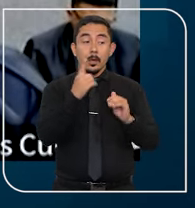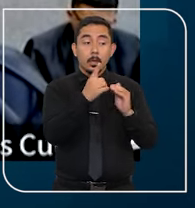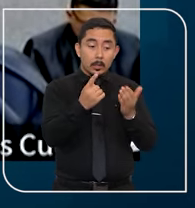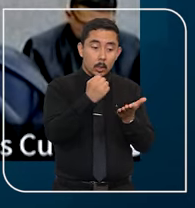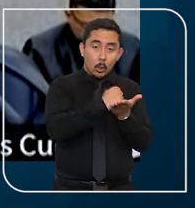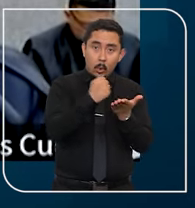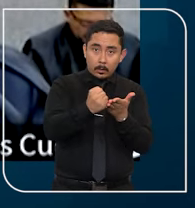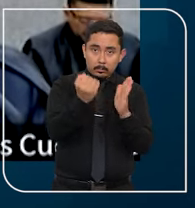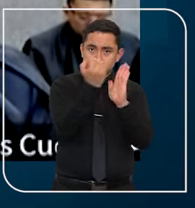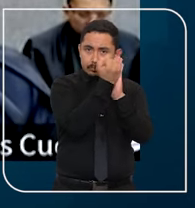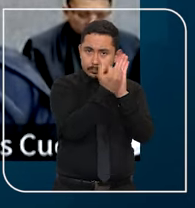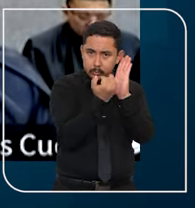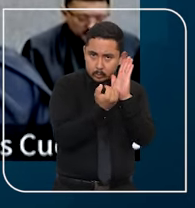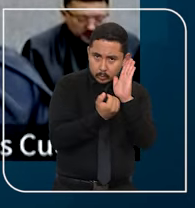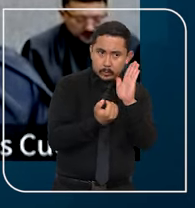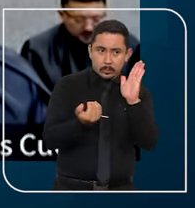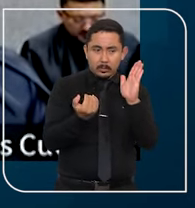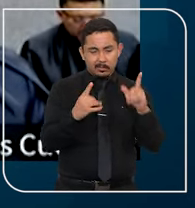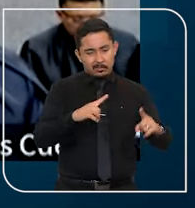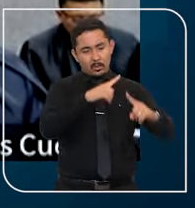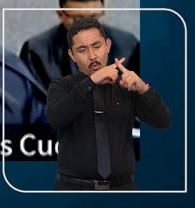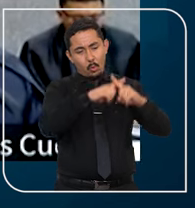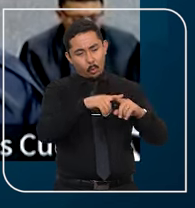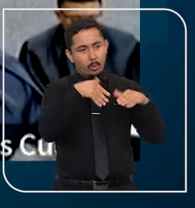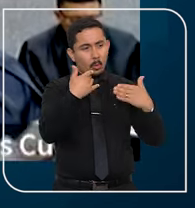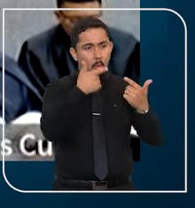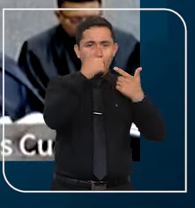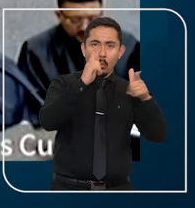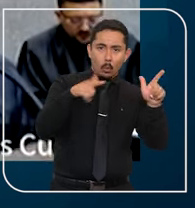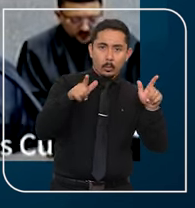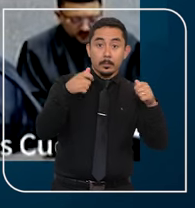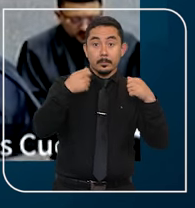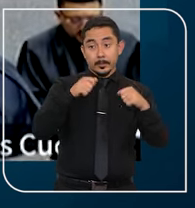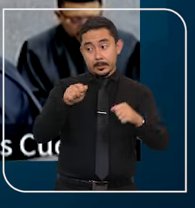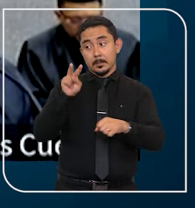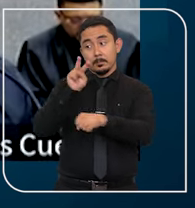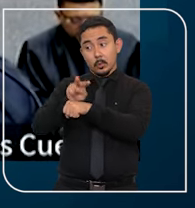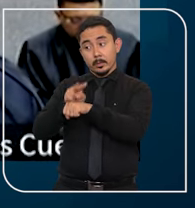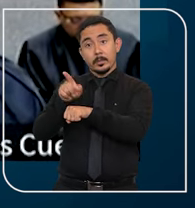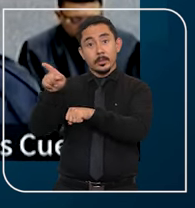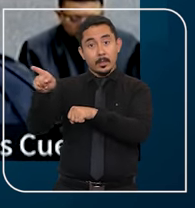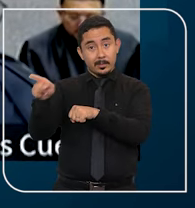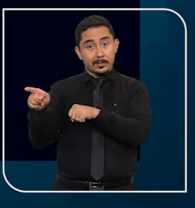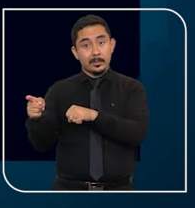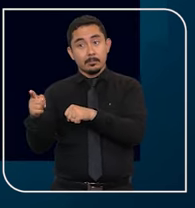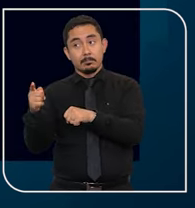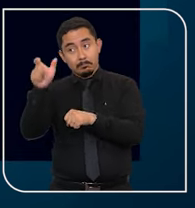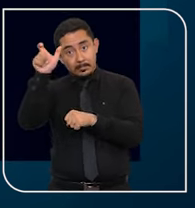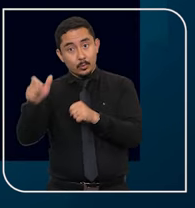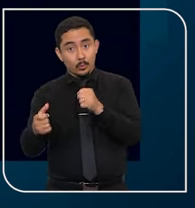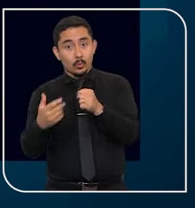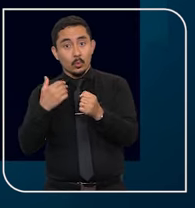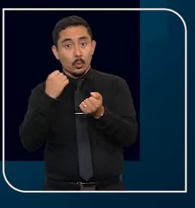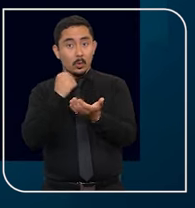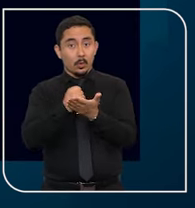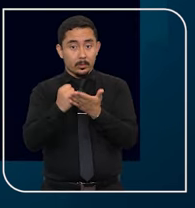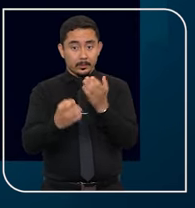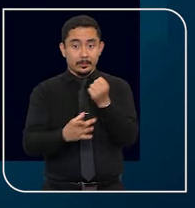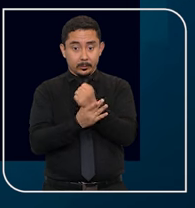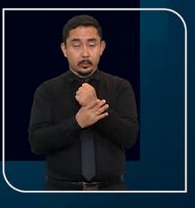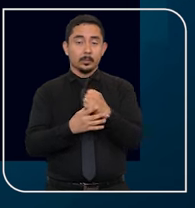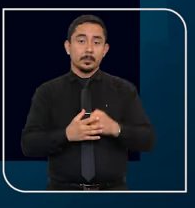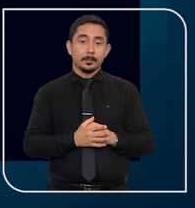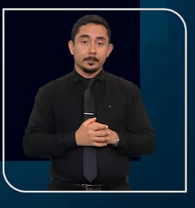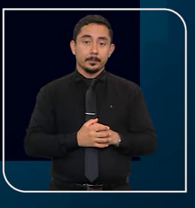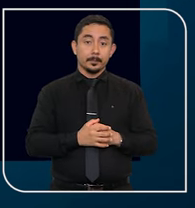clausulas ambíguas ou contraditórias devem ser interpretadas de forma mais favorável ao segurado dessa forma por maioria